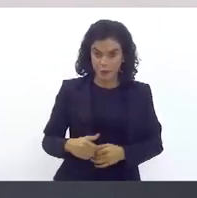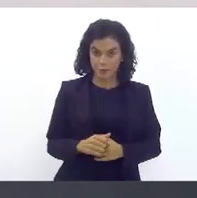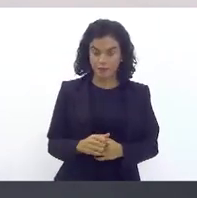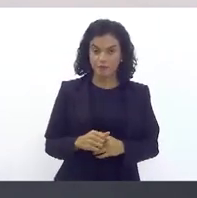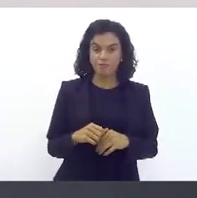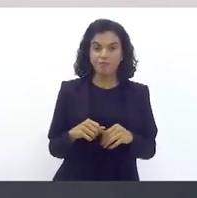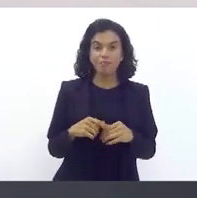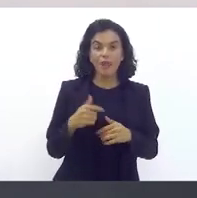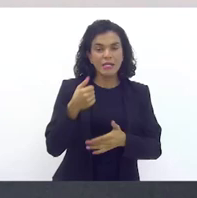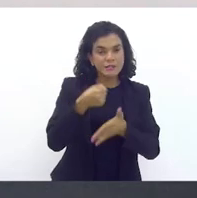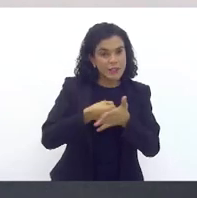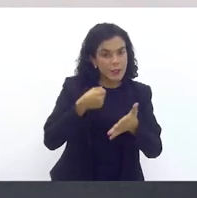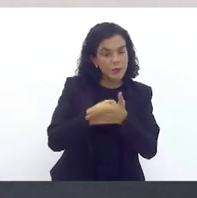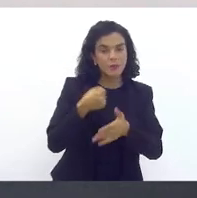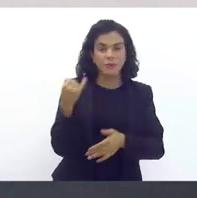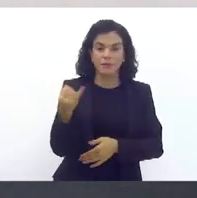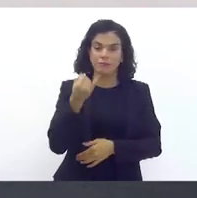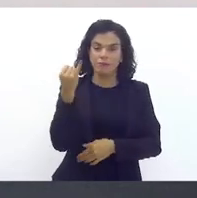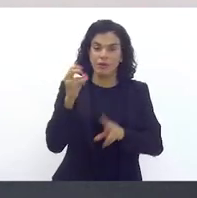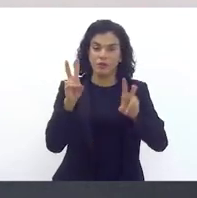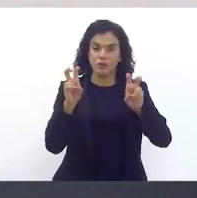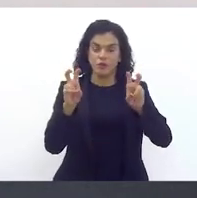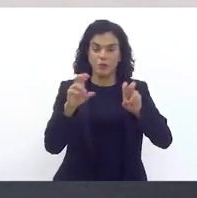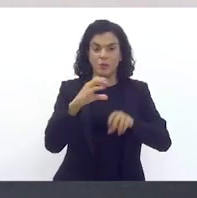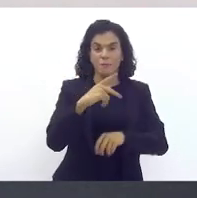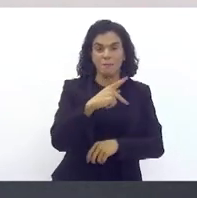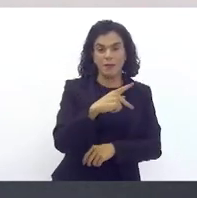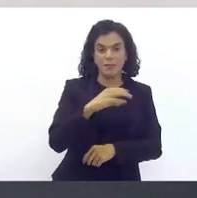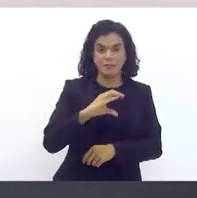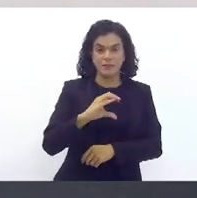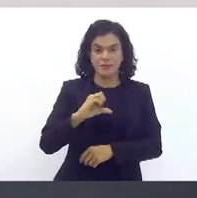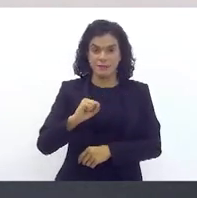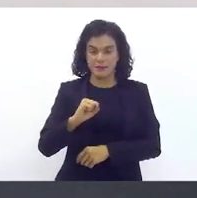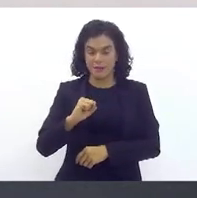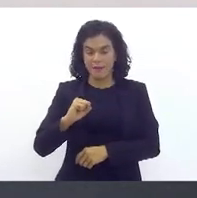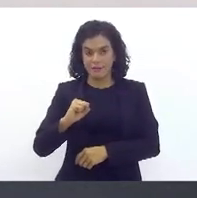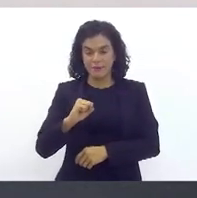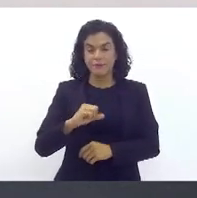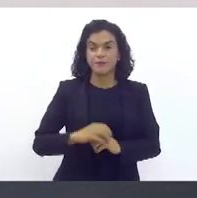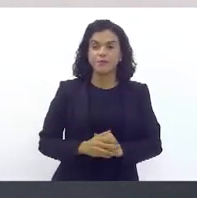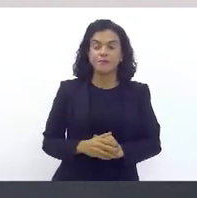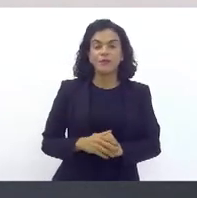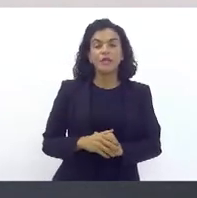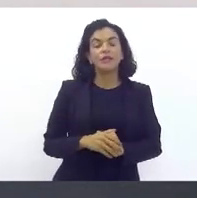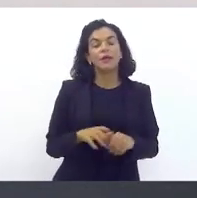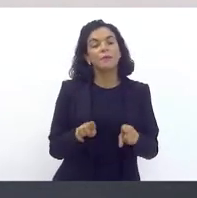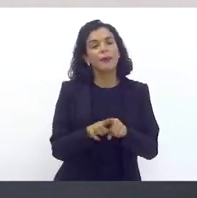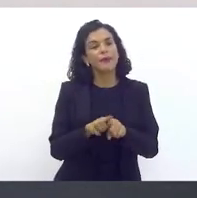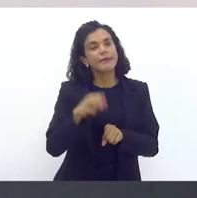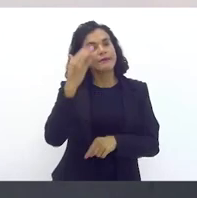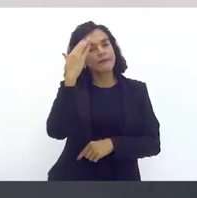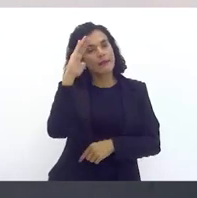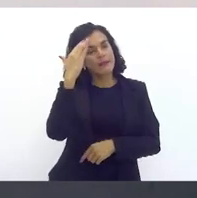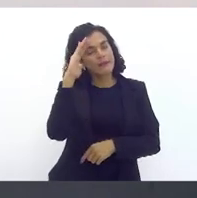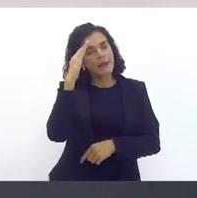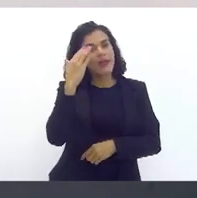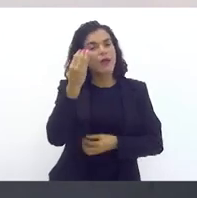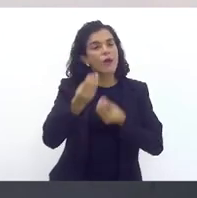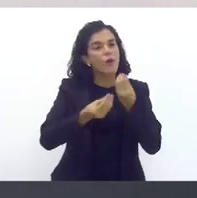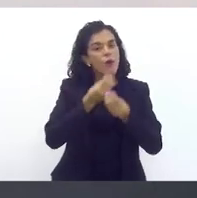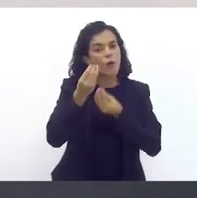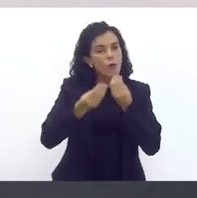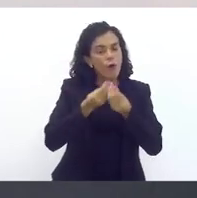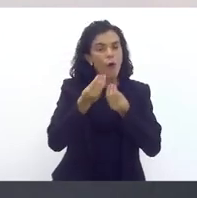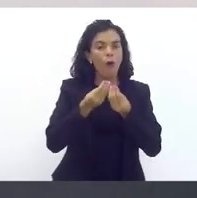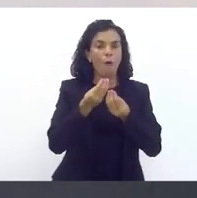importante que é a questão do PCCS. Num segundo momento, entender que o reconhecimento profissional,